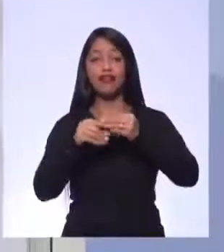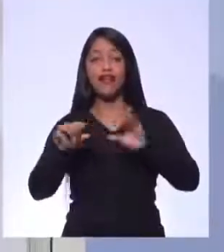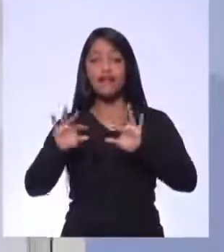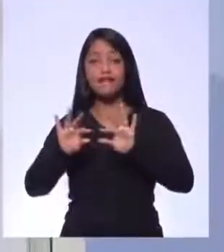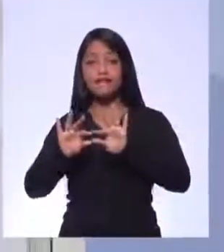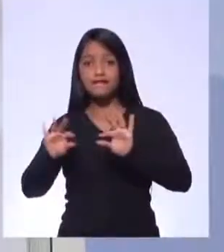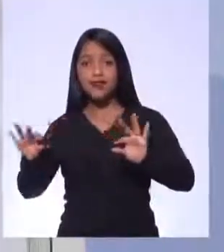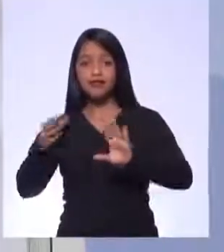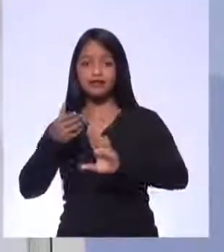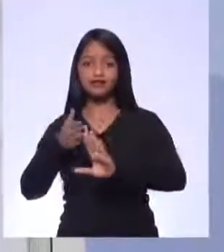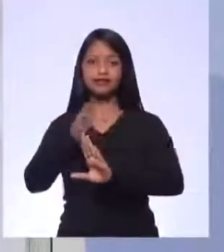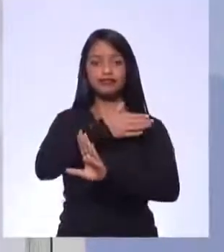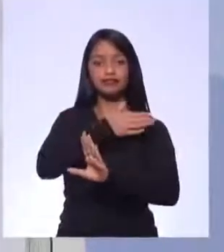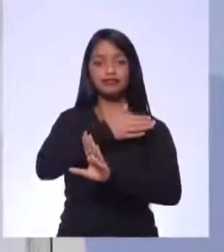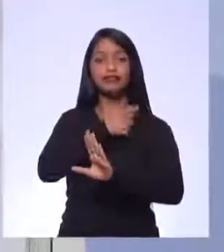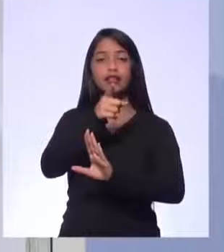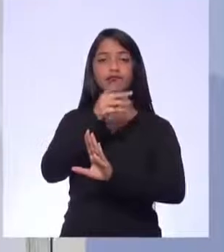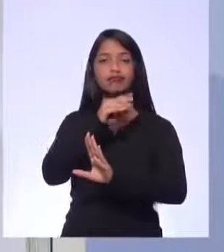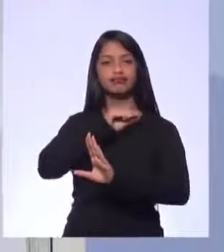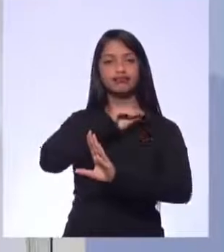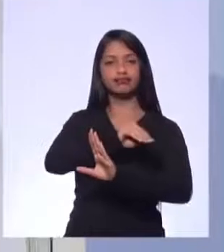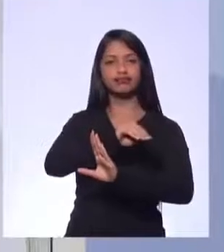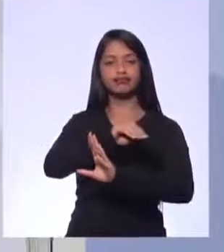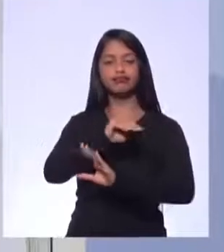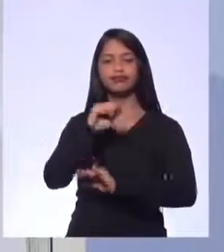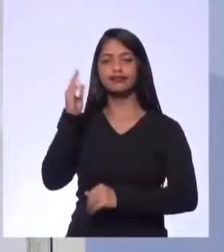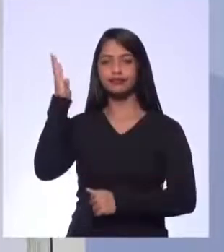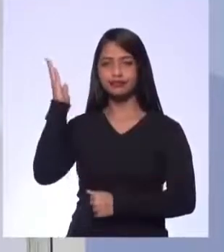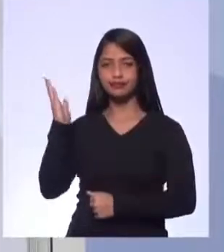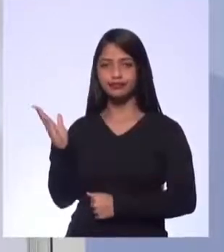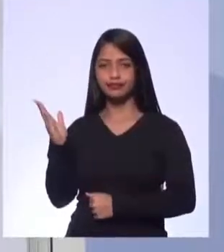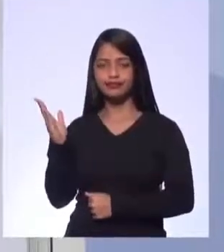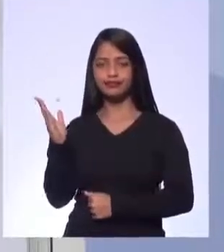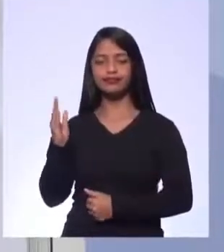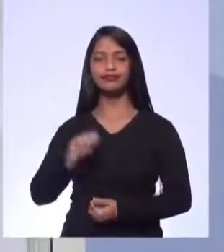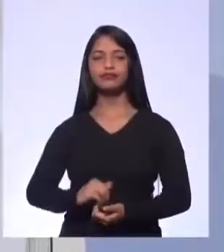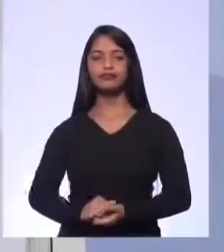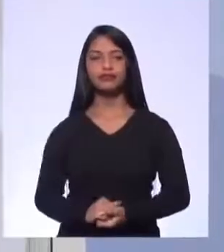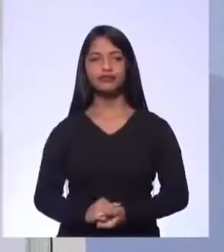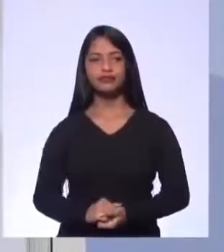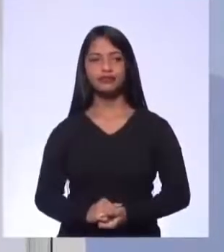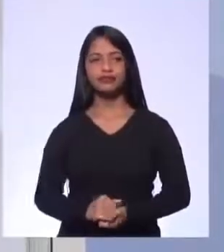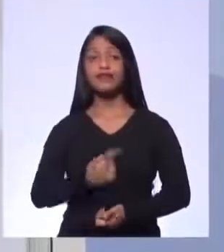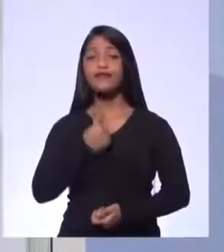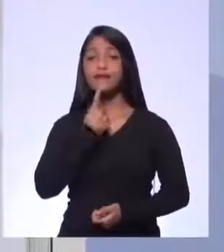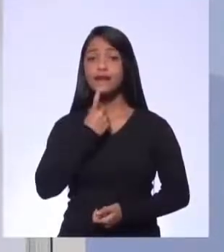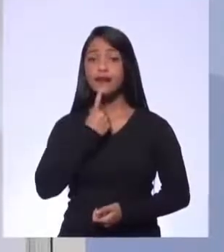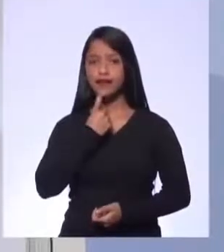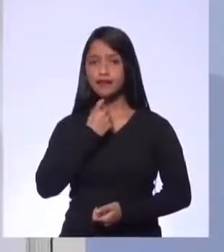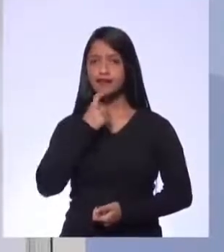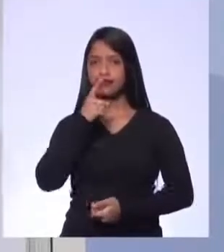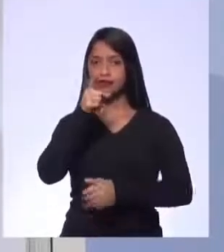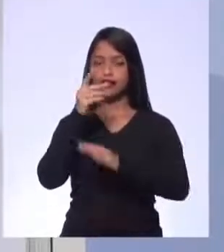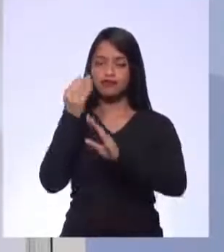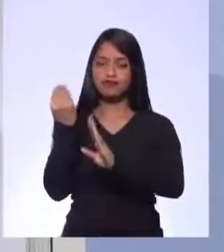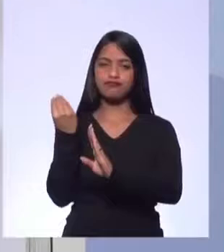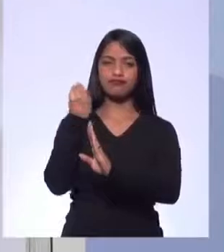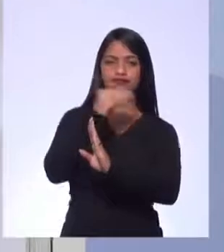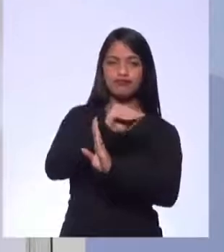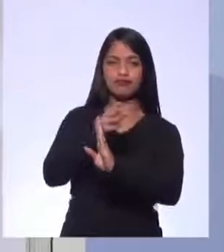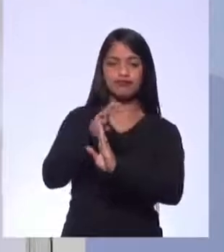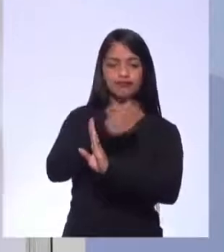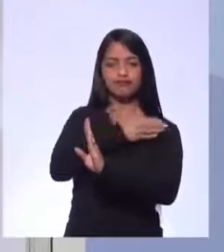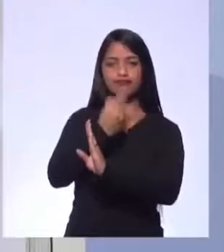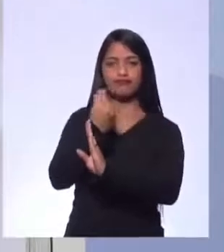Climate change can make many animal and plant species be extinct. A mudança climática pode fazer muitos animais